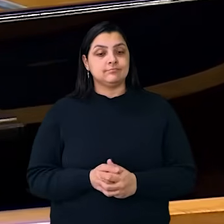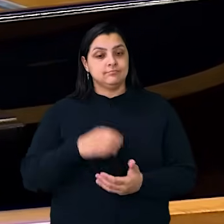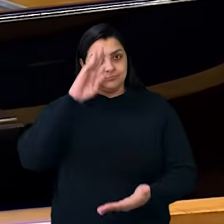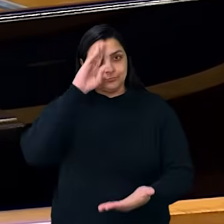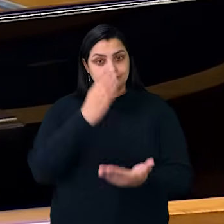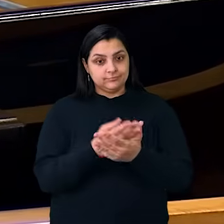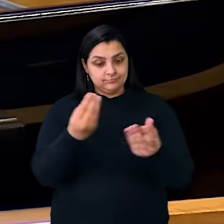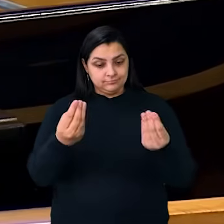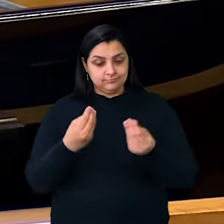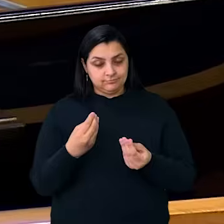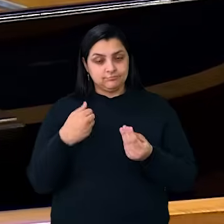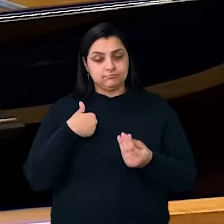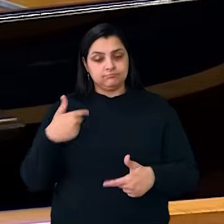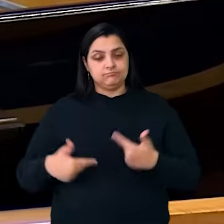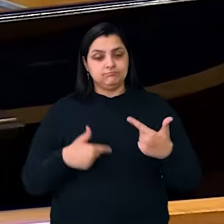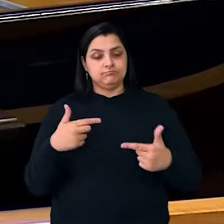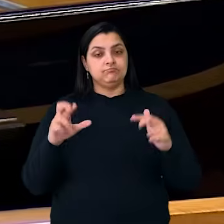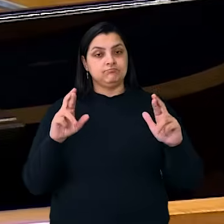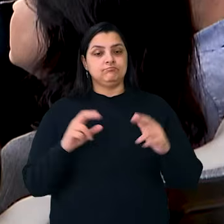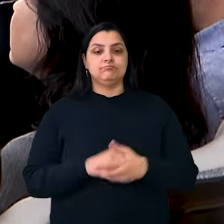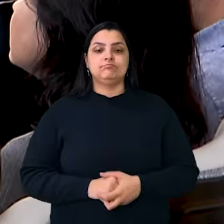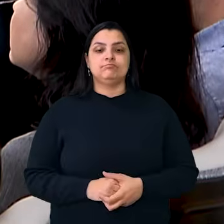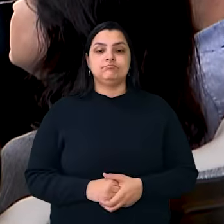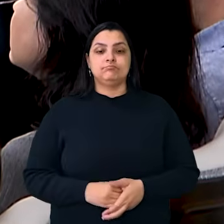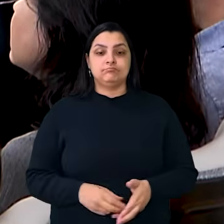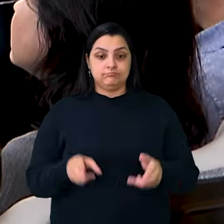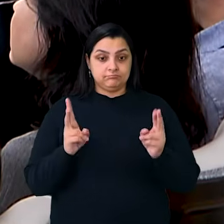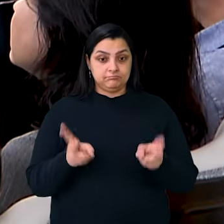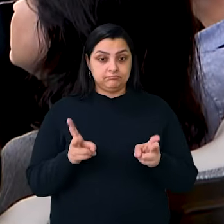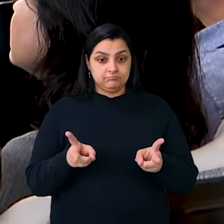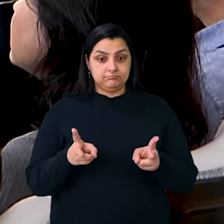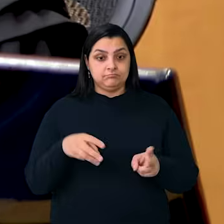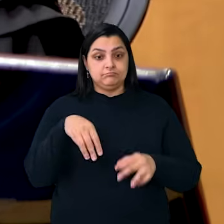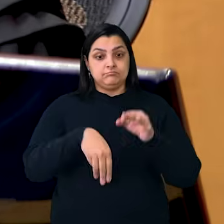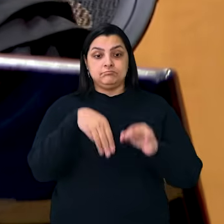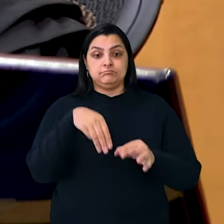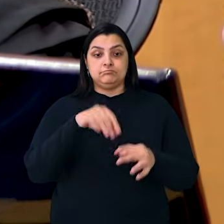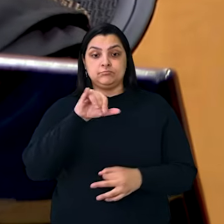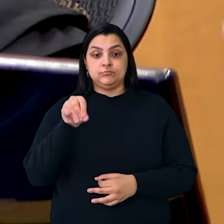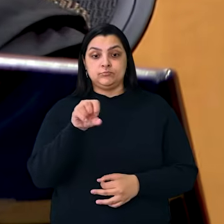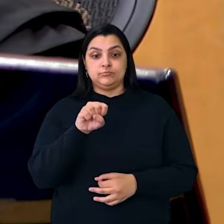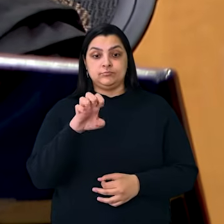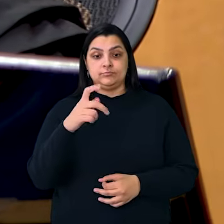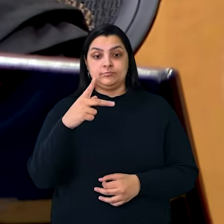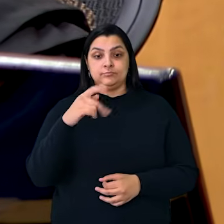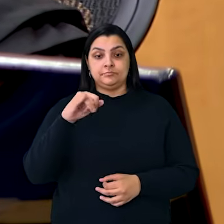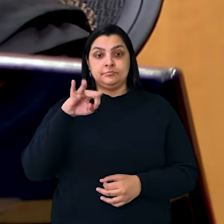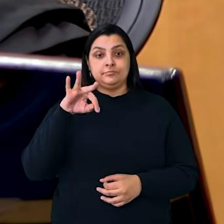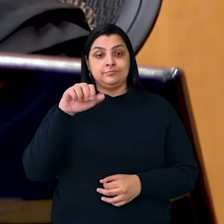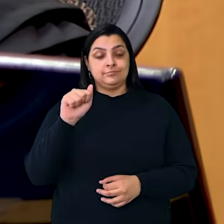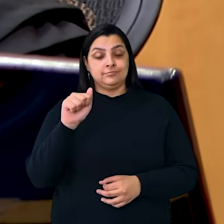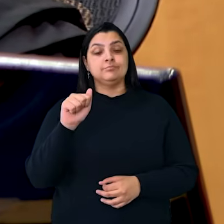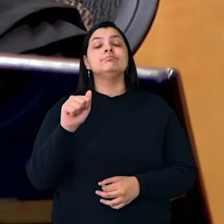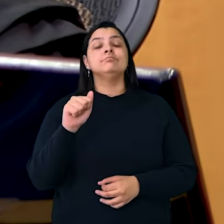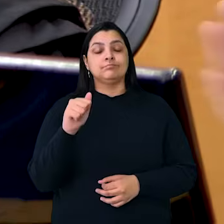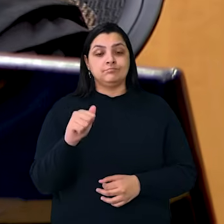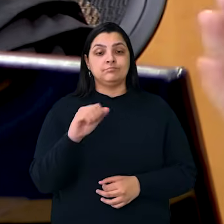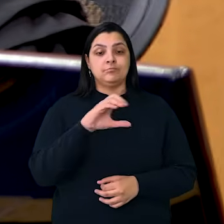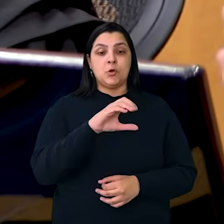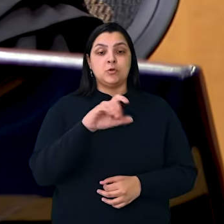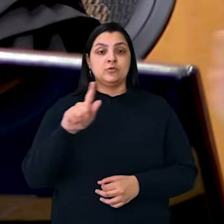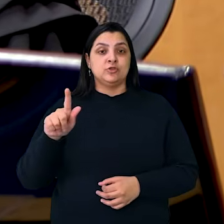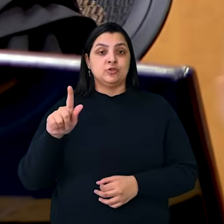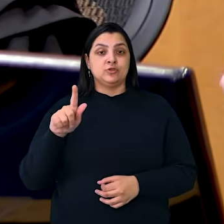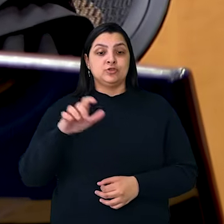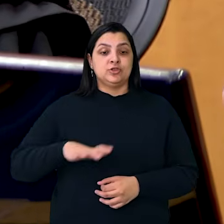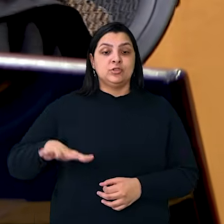essa confiança depositada pelos colegas. Na mesma sessão, o ministro José Roberto Pimenta foi escolhido para assumir a